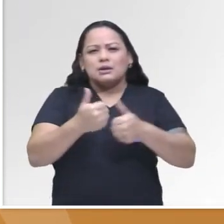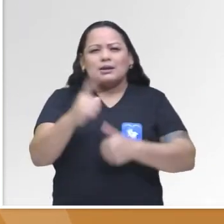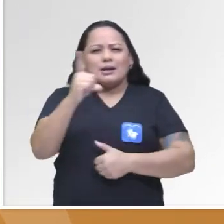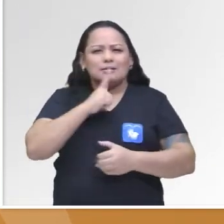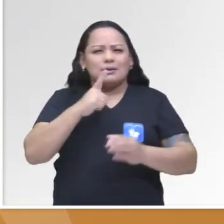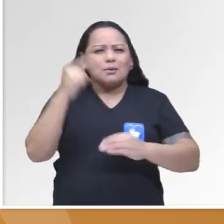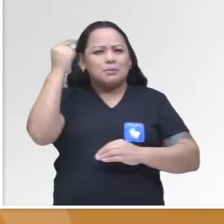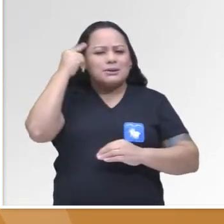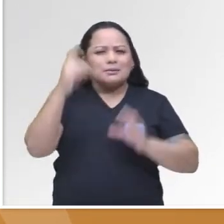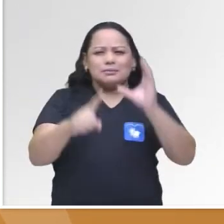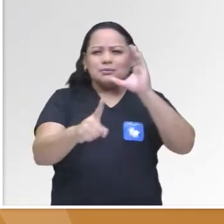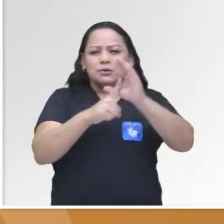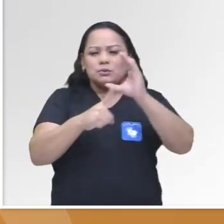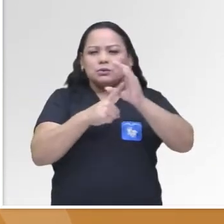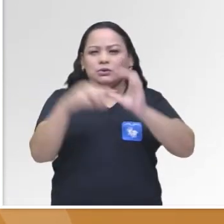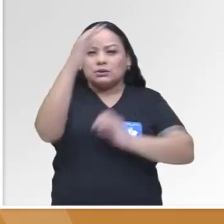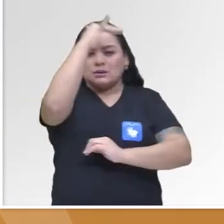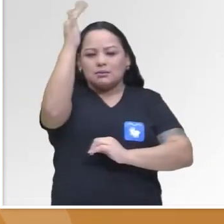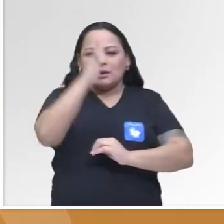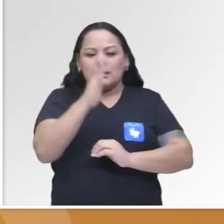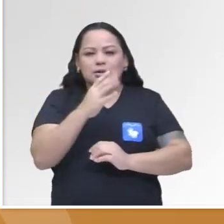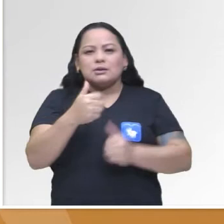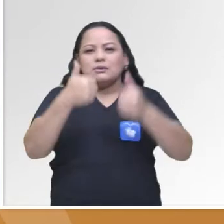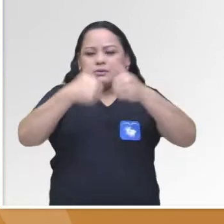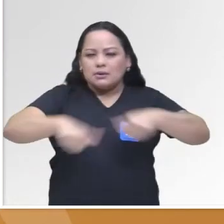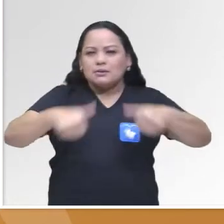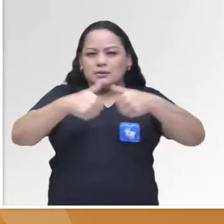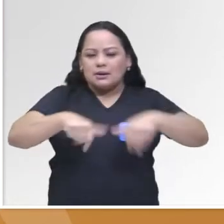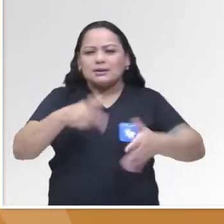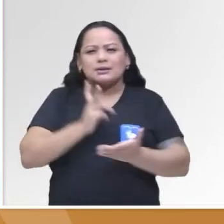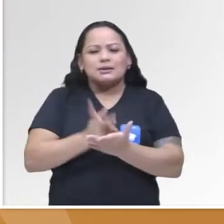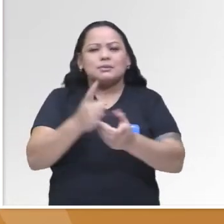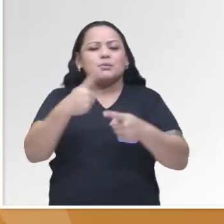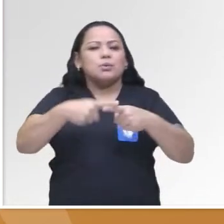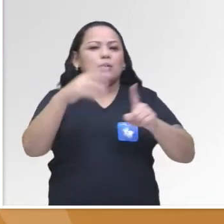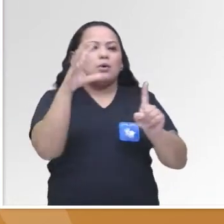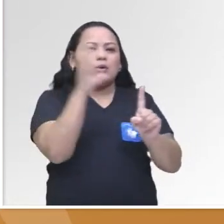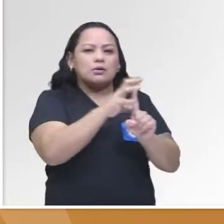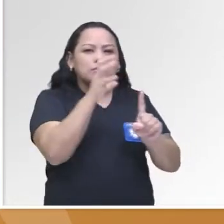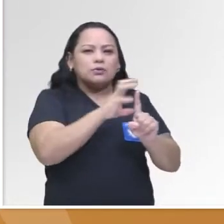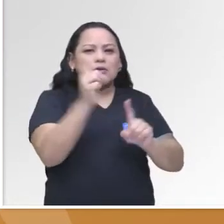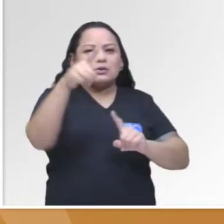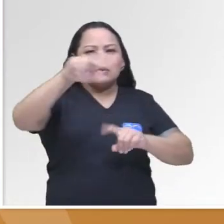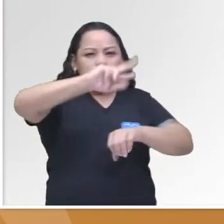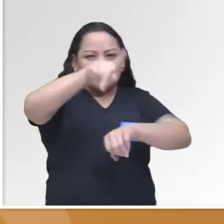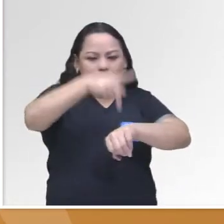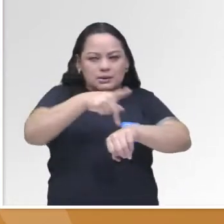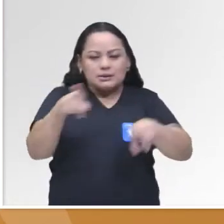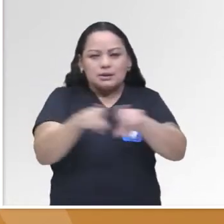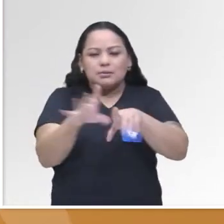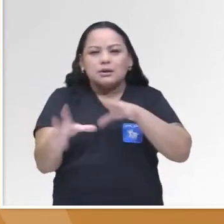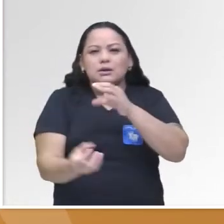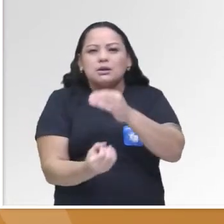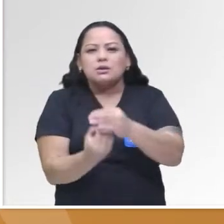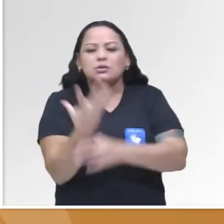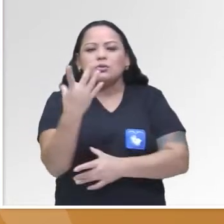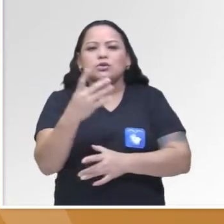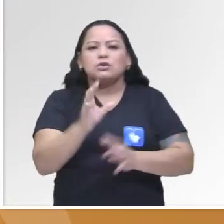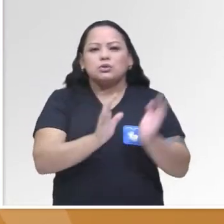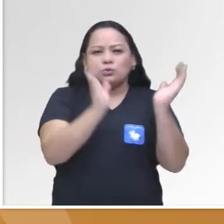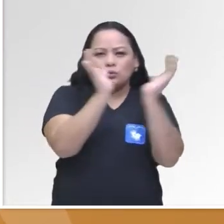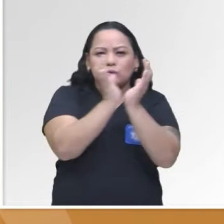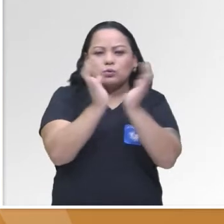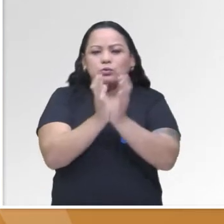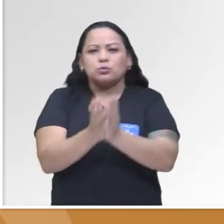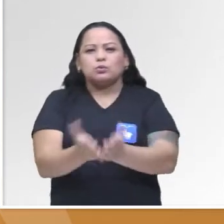comunismo no Brasil, claro que vai estar presente ali por influências estrangeiras também, vão surgir movimento